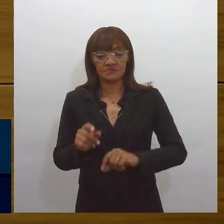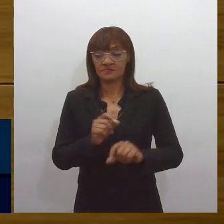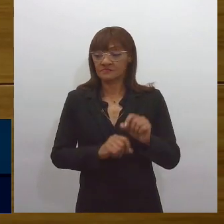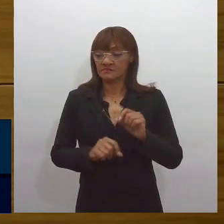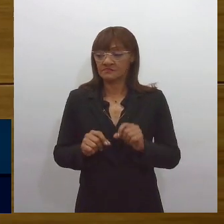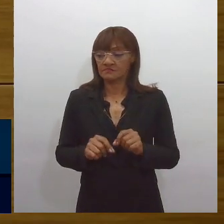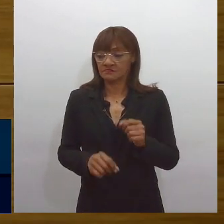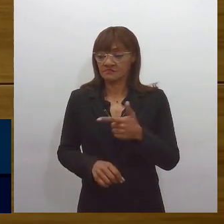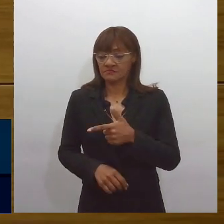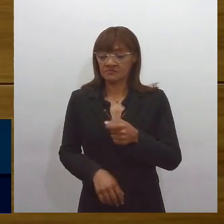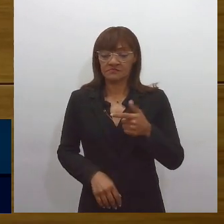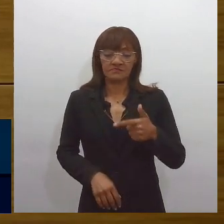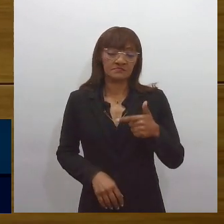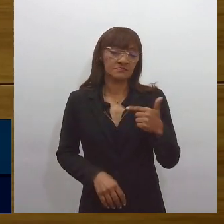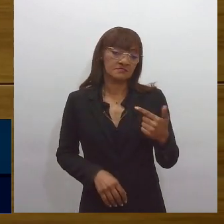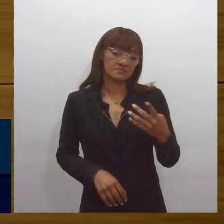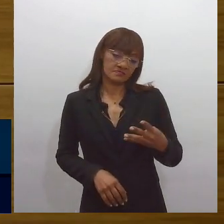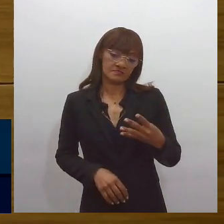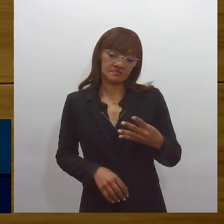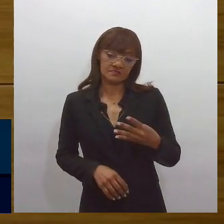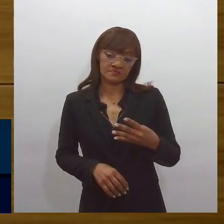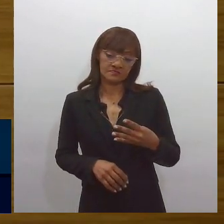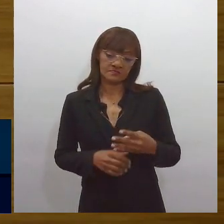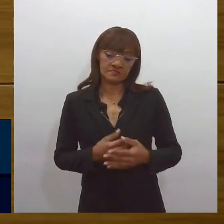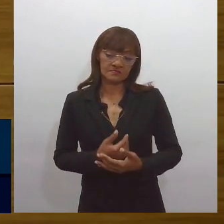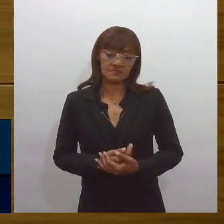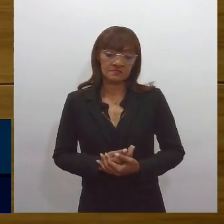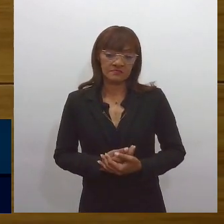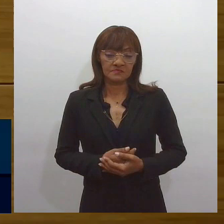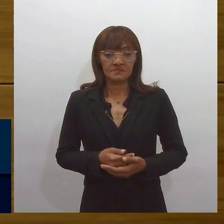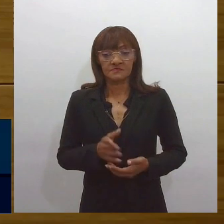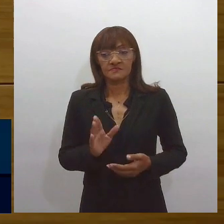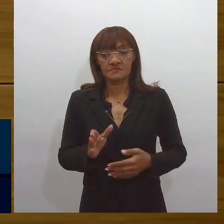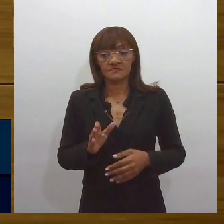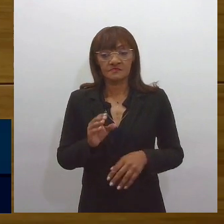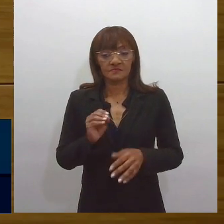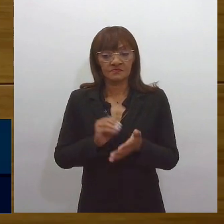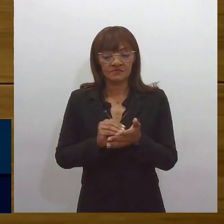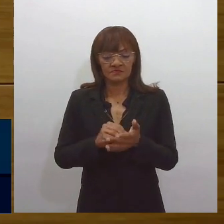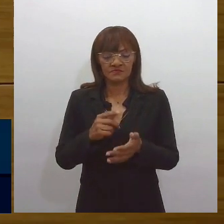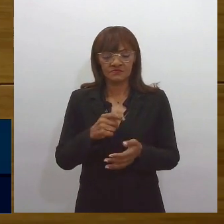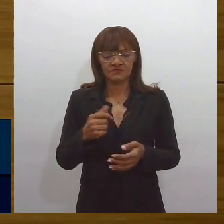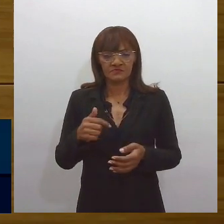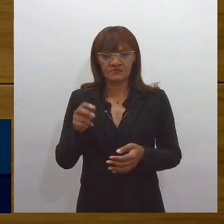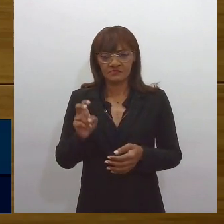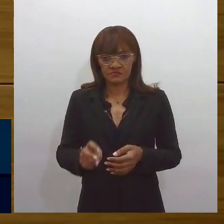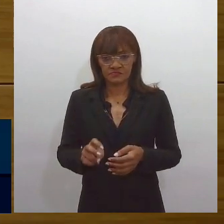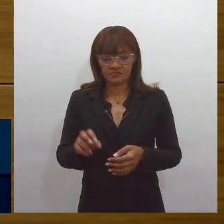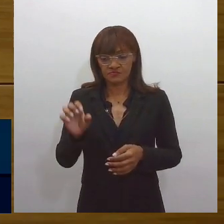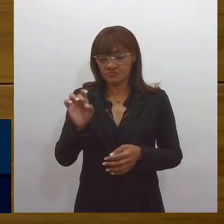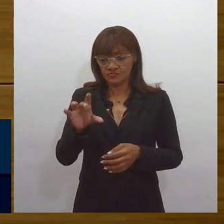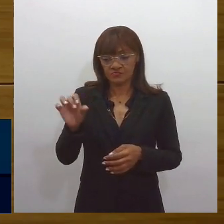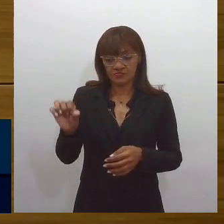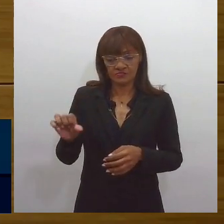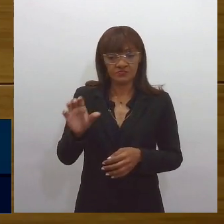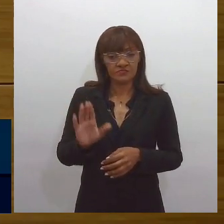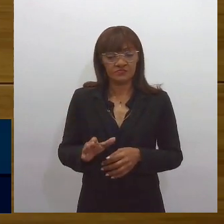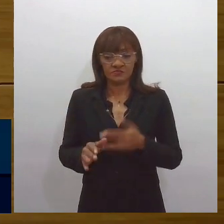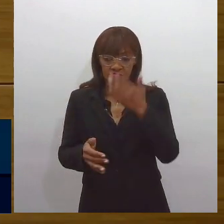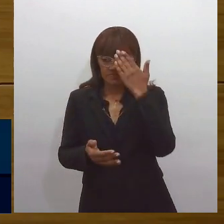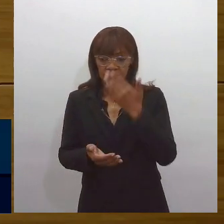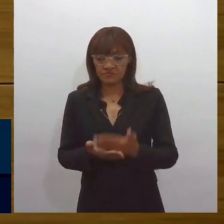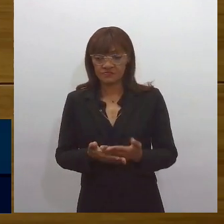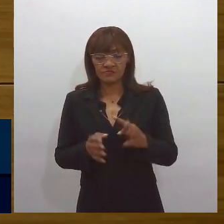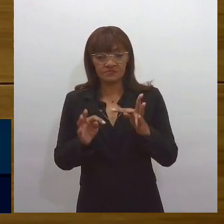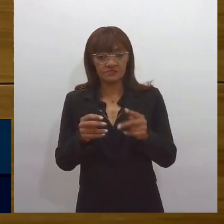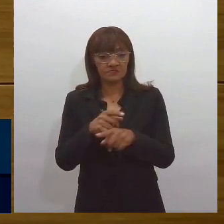nós vamos ter 9 km para fazer no ano de 25 então acredito que as pessoas vão sentir gradativamente uma melhoria eh